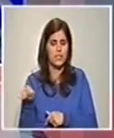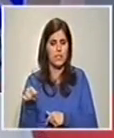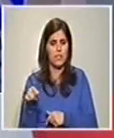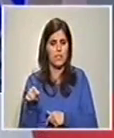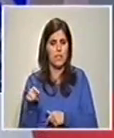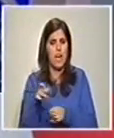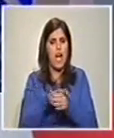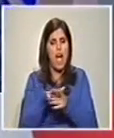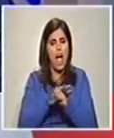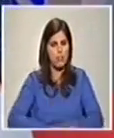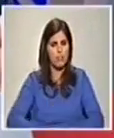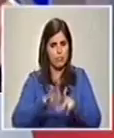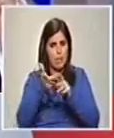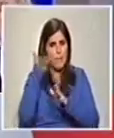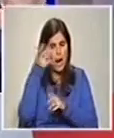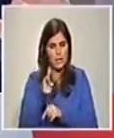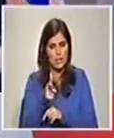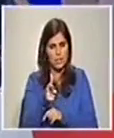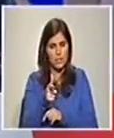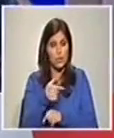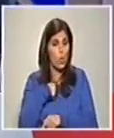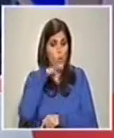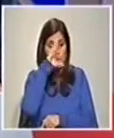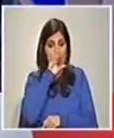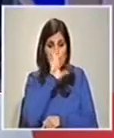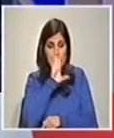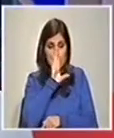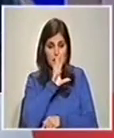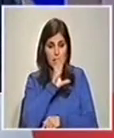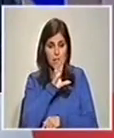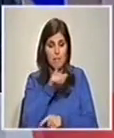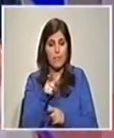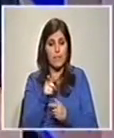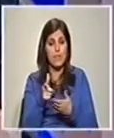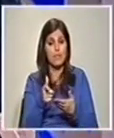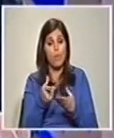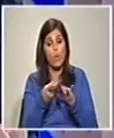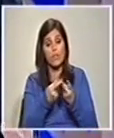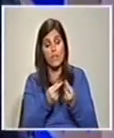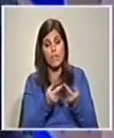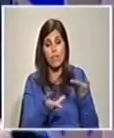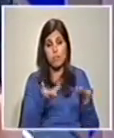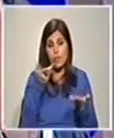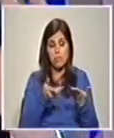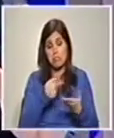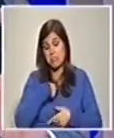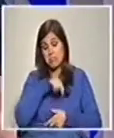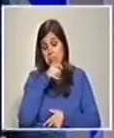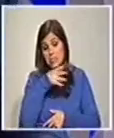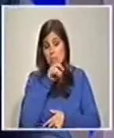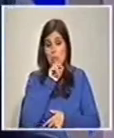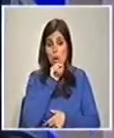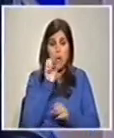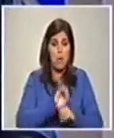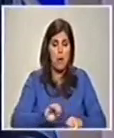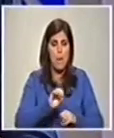esta área está mais desenvolvida. Não sei se, do ponto de vista quantitativo, é comparável, eu admito que não seja. Mas, pelo menos, do ponto de